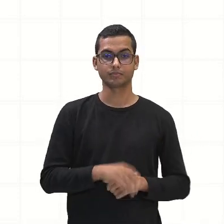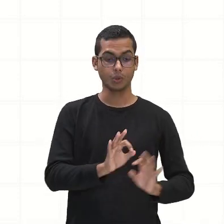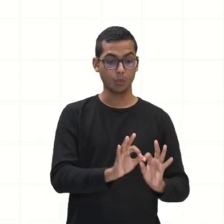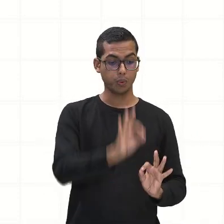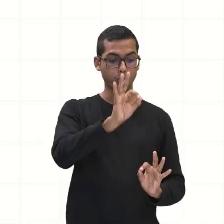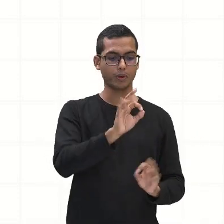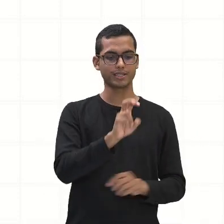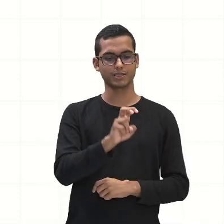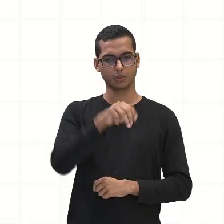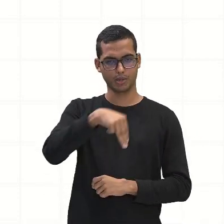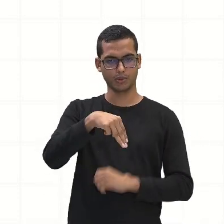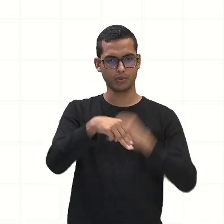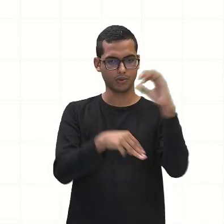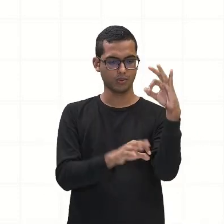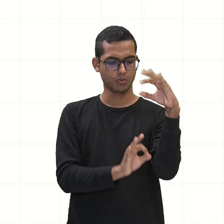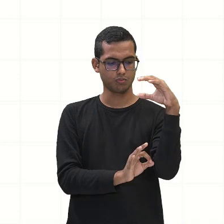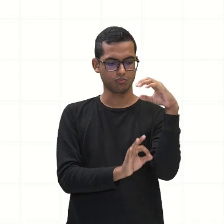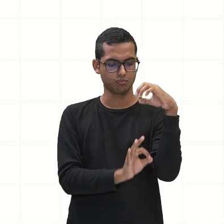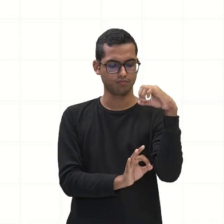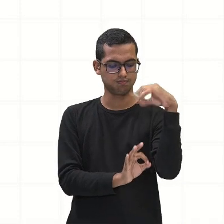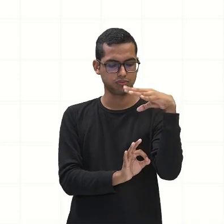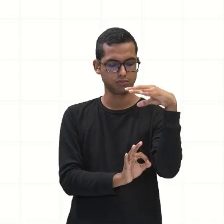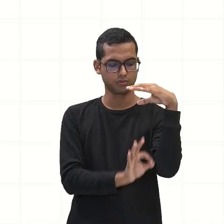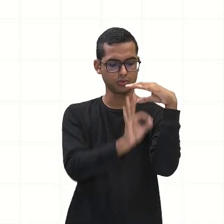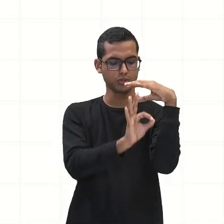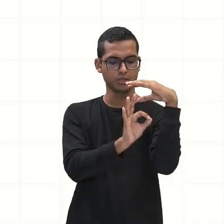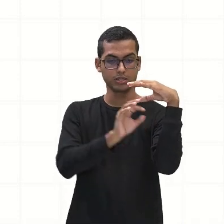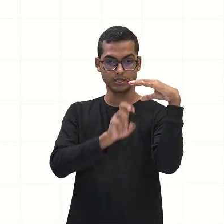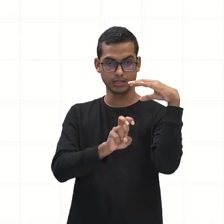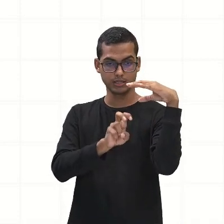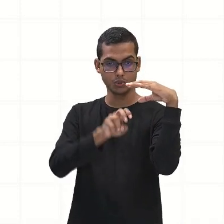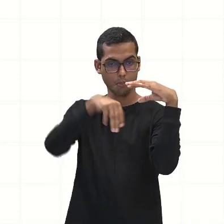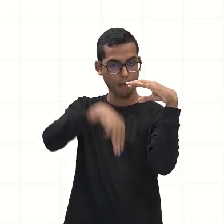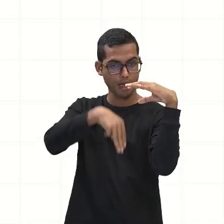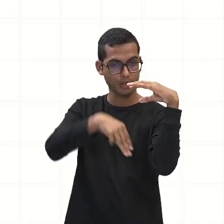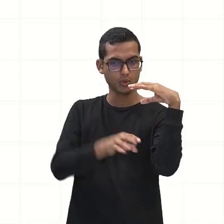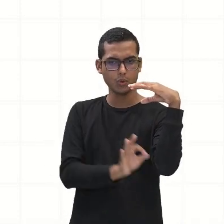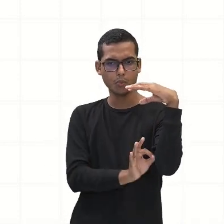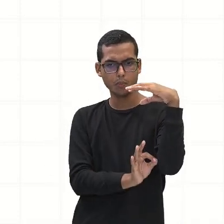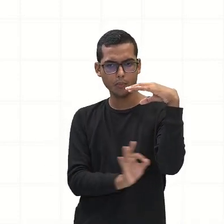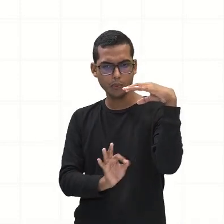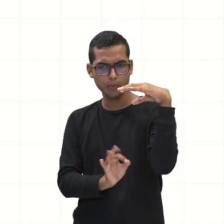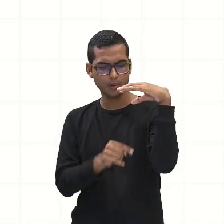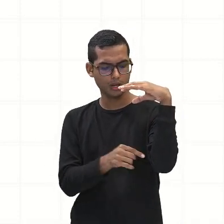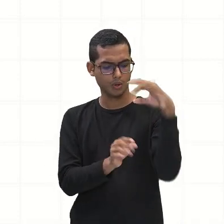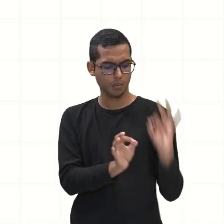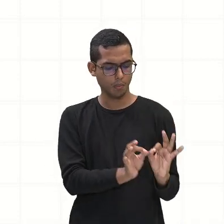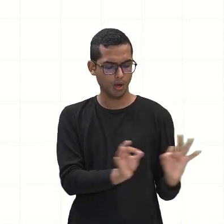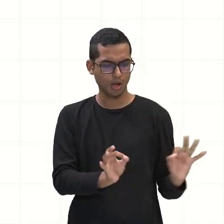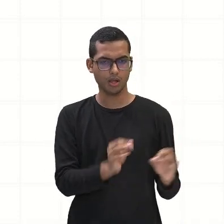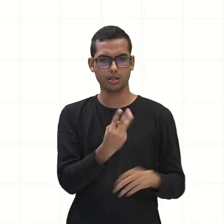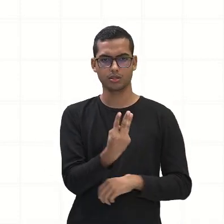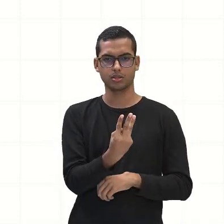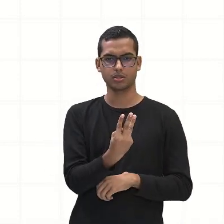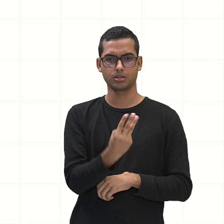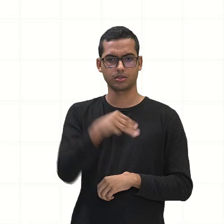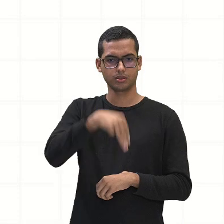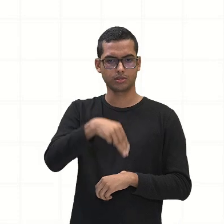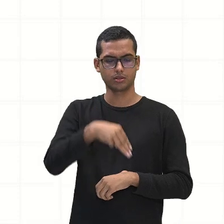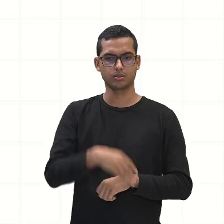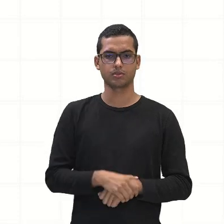5 metros. E ele pergunta qual é a altura do prédio em metros. Se